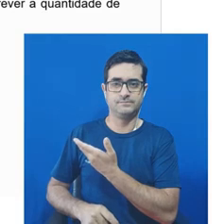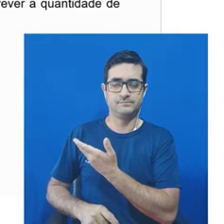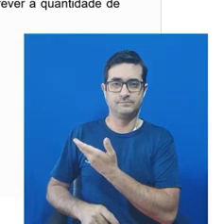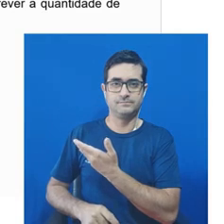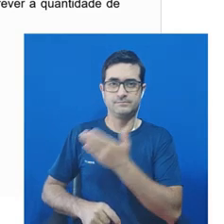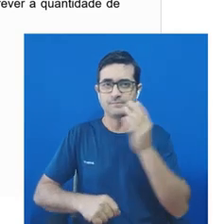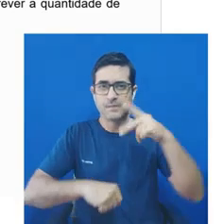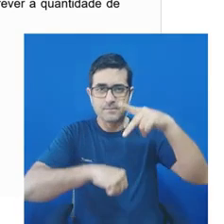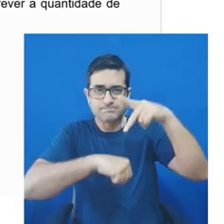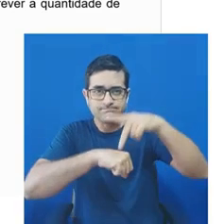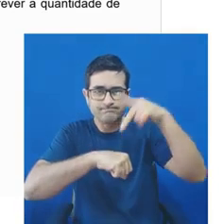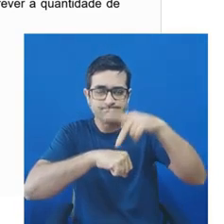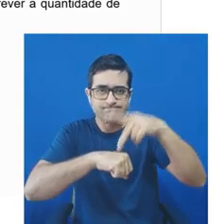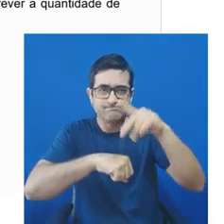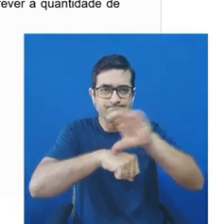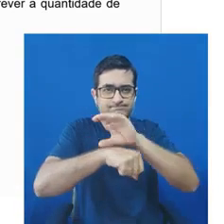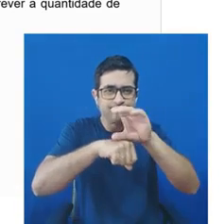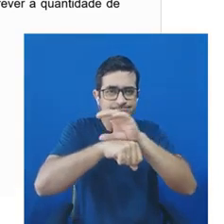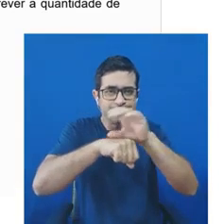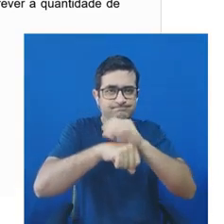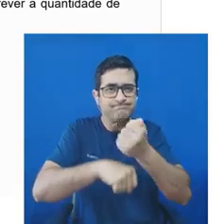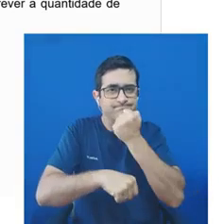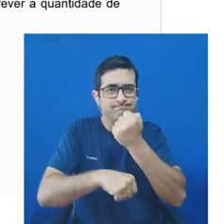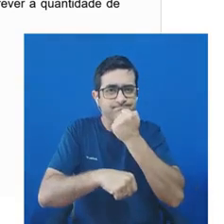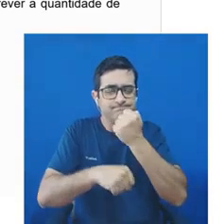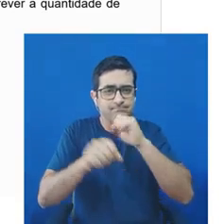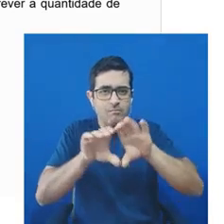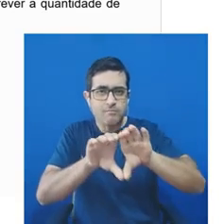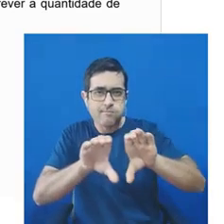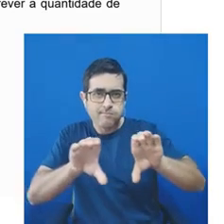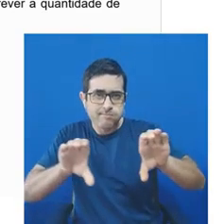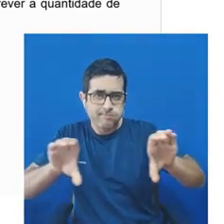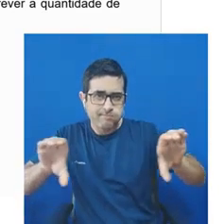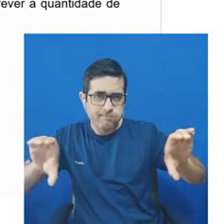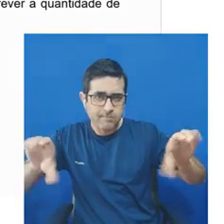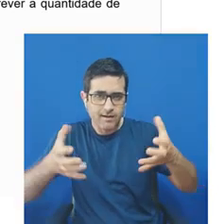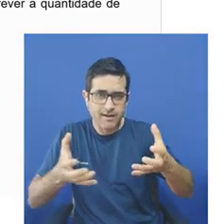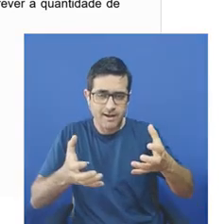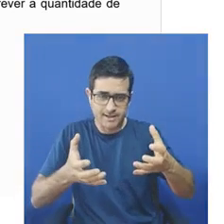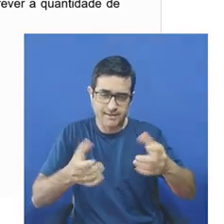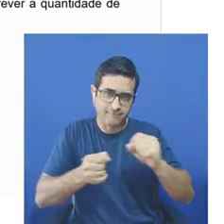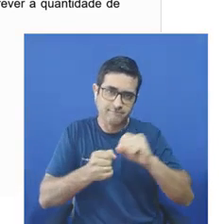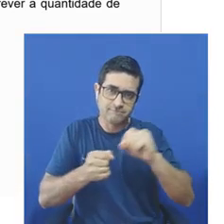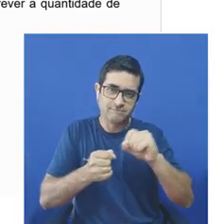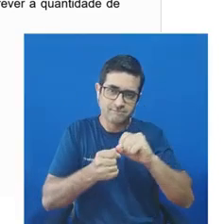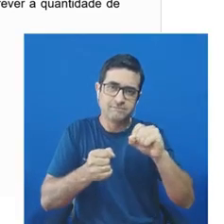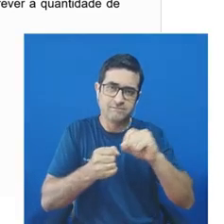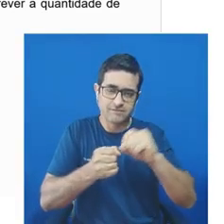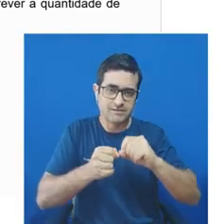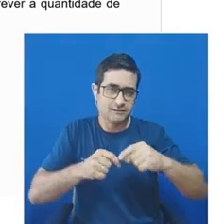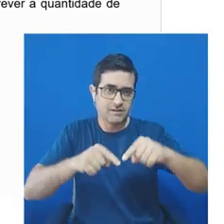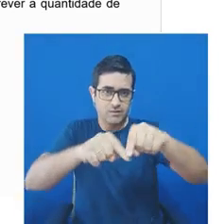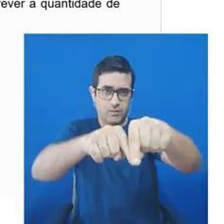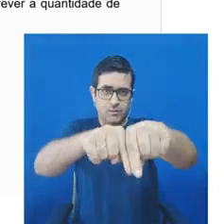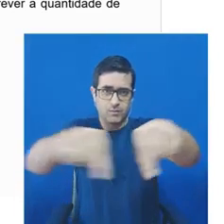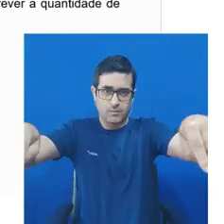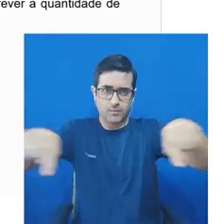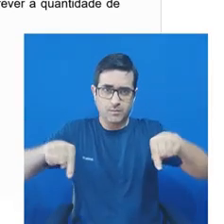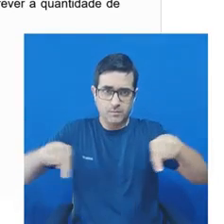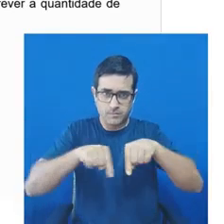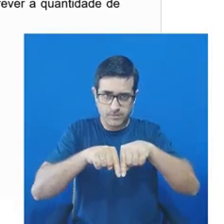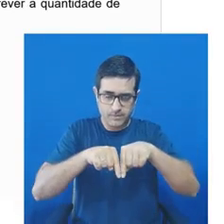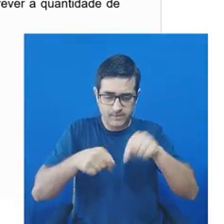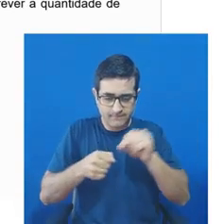massa, para fazer concreto, Então, se eu quero fazer uma laje com uma dimensão, uma